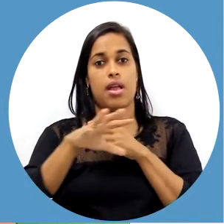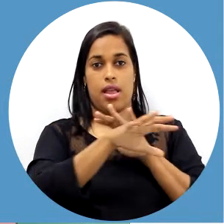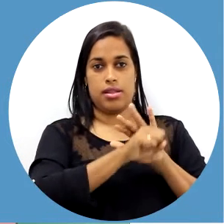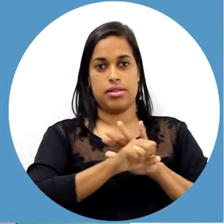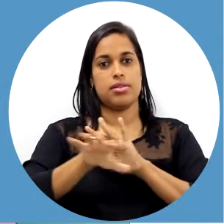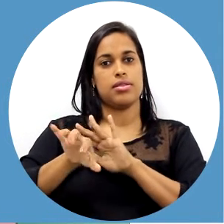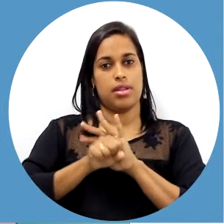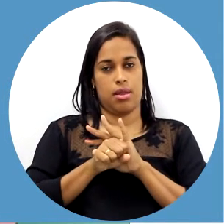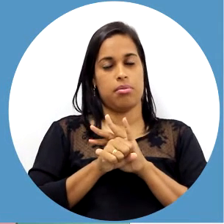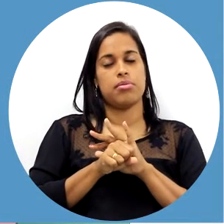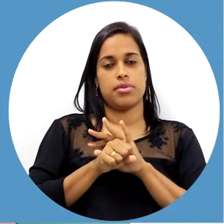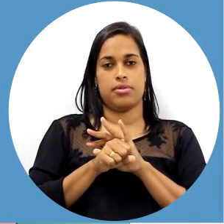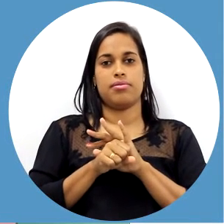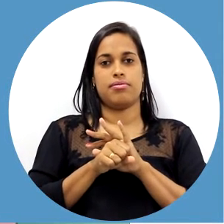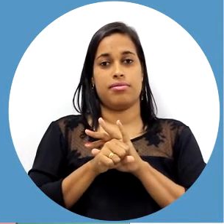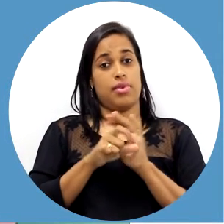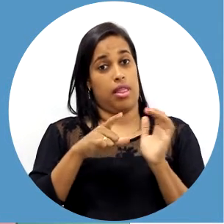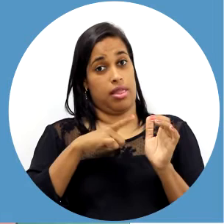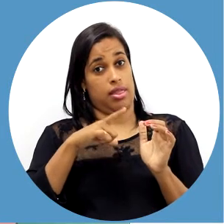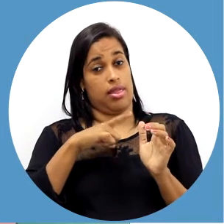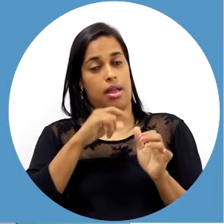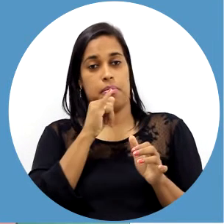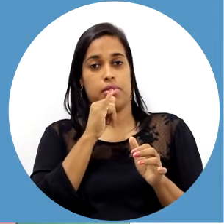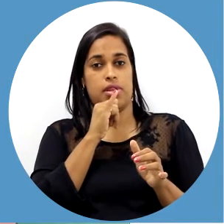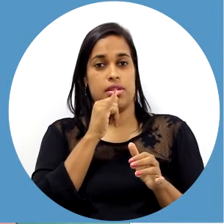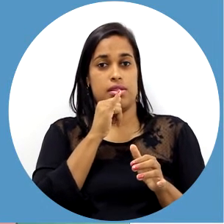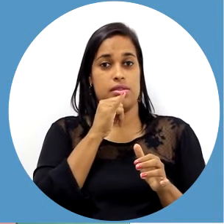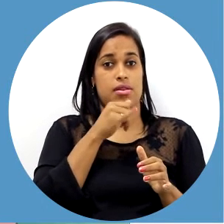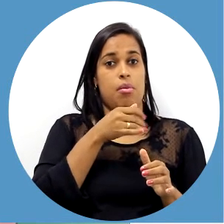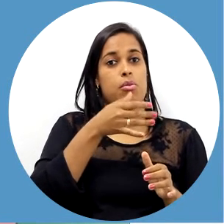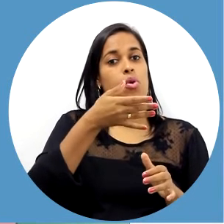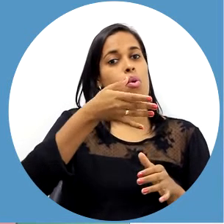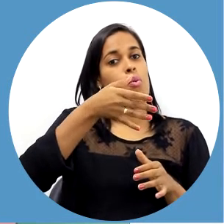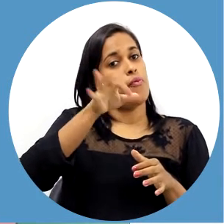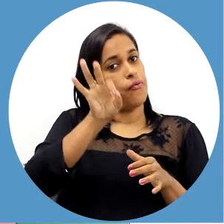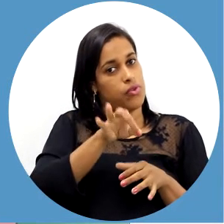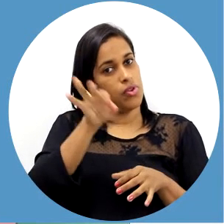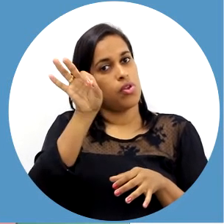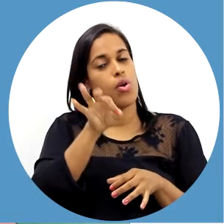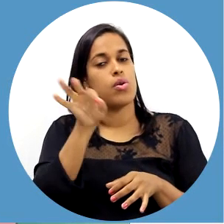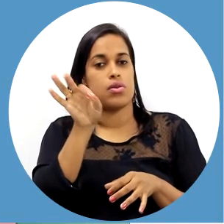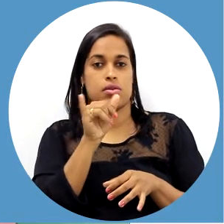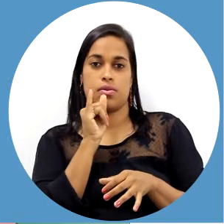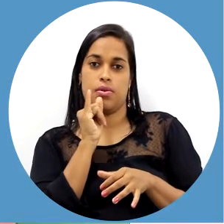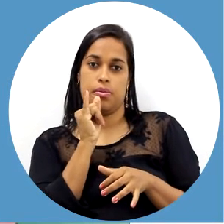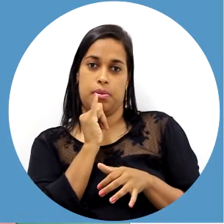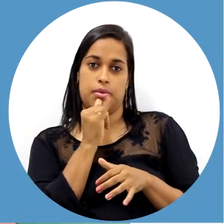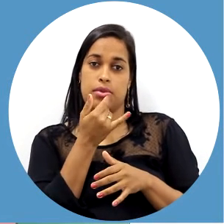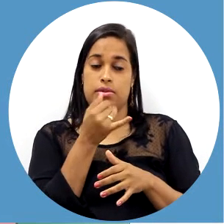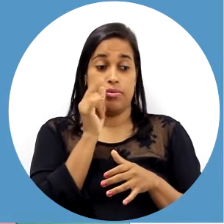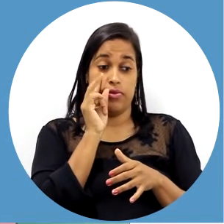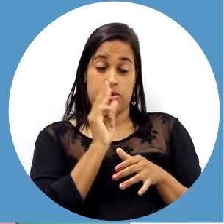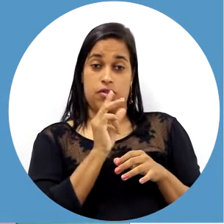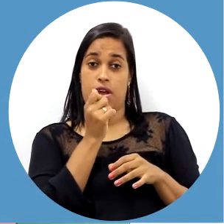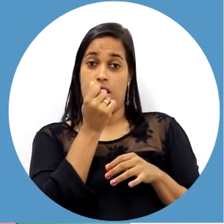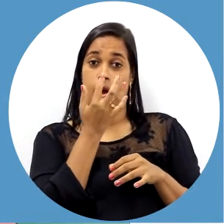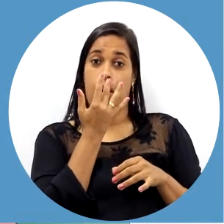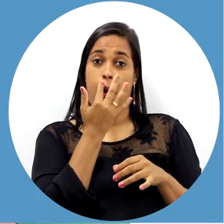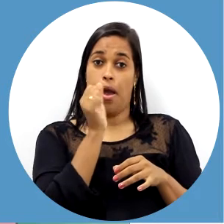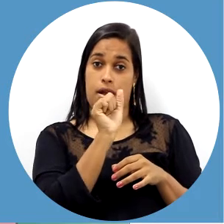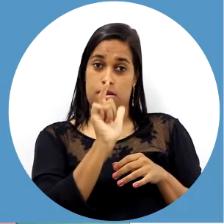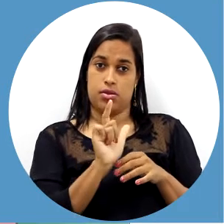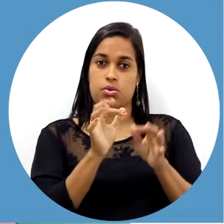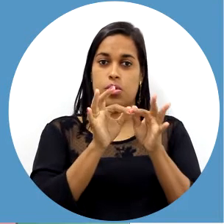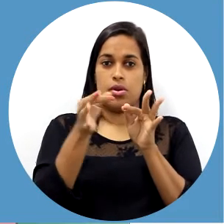outra. Porém, não é direto assim, né? Há um fluxo. Imagine que aí embaixo esse traço azul seja o cabo de rede, as duas máquinas